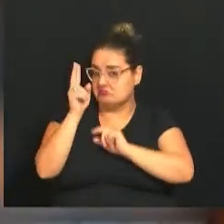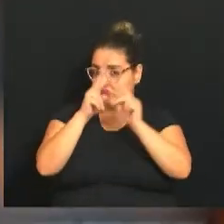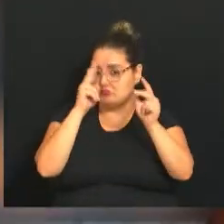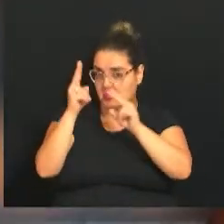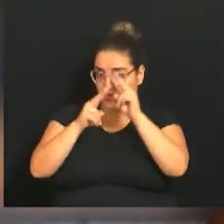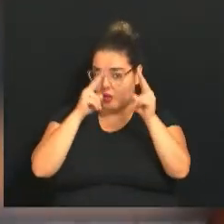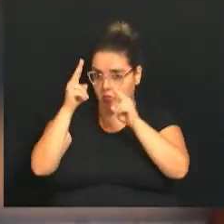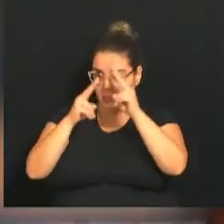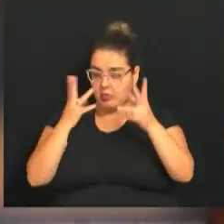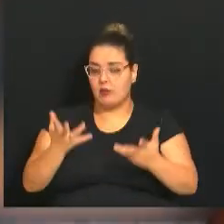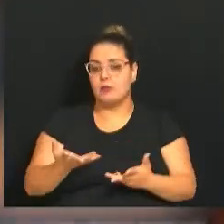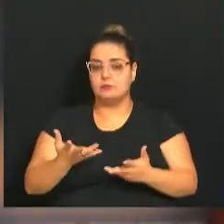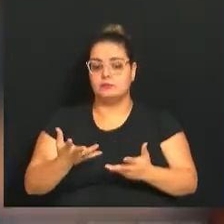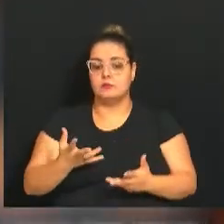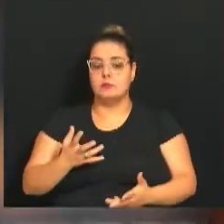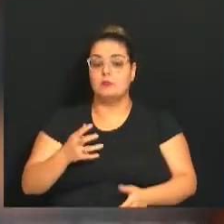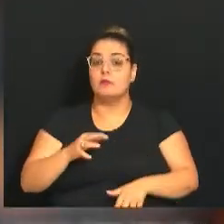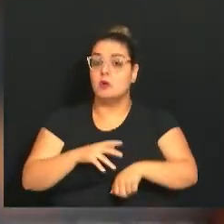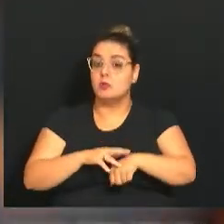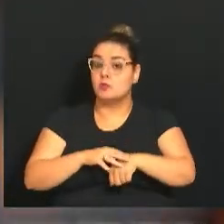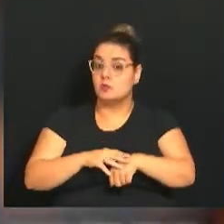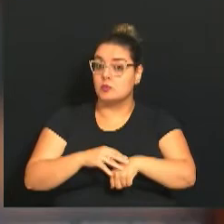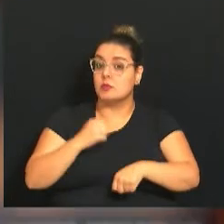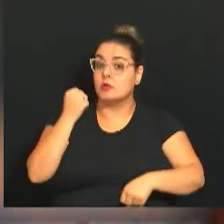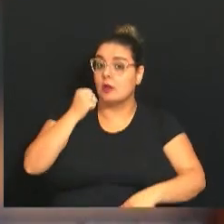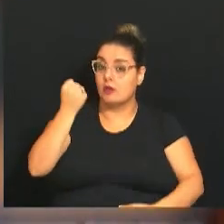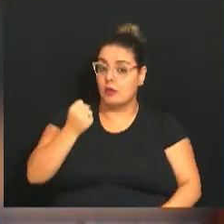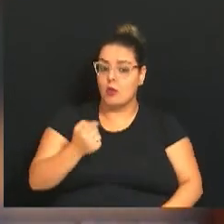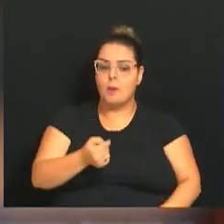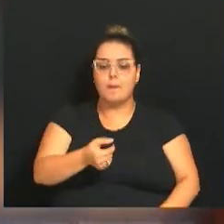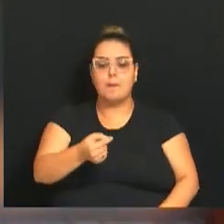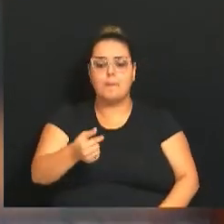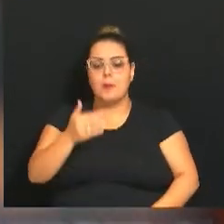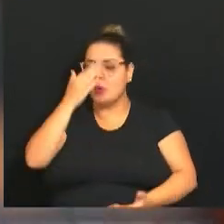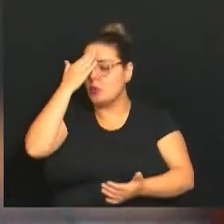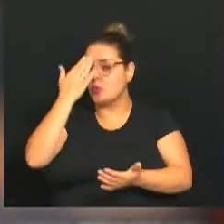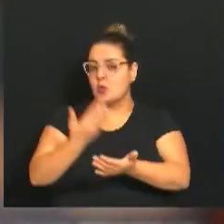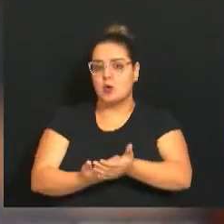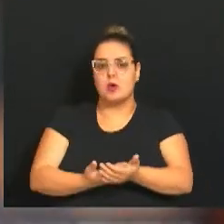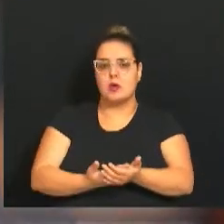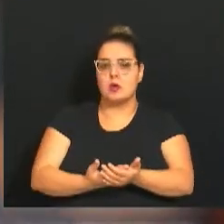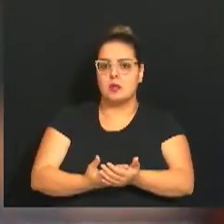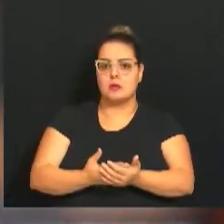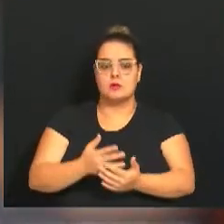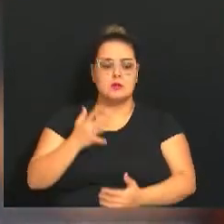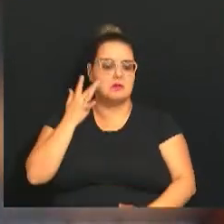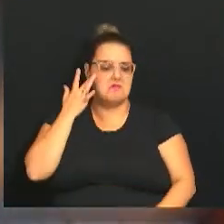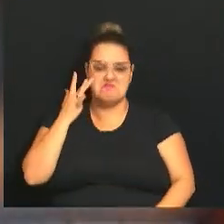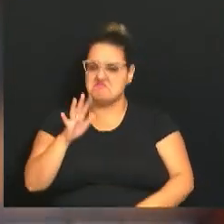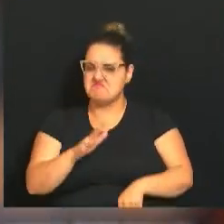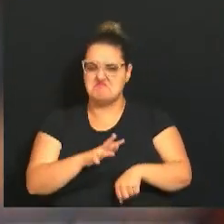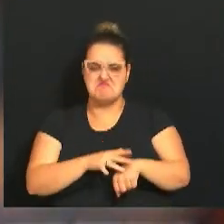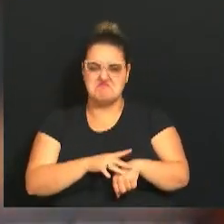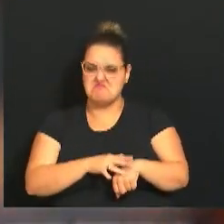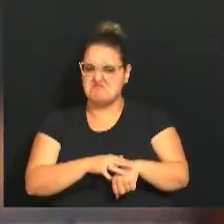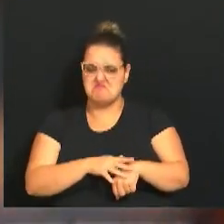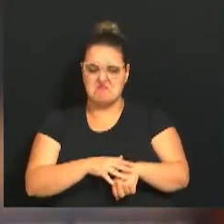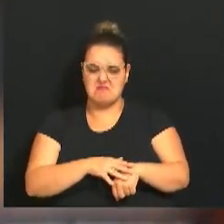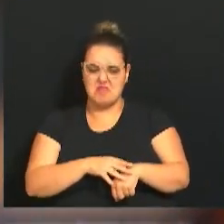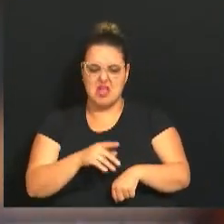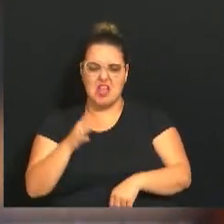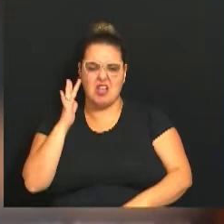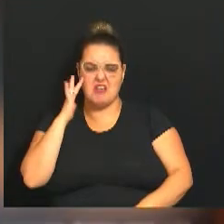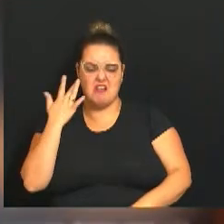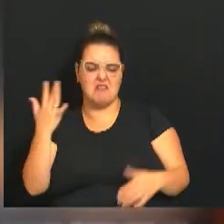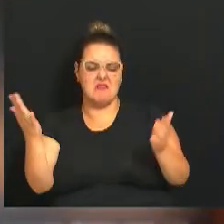uma doença que poucos acreditam ser doença, muitas pessoas acabam achando como vagabundice, como